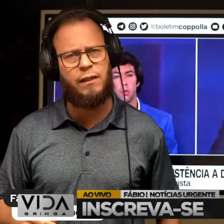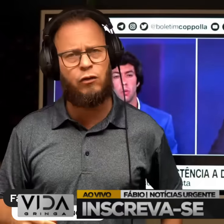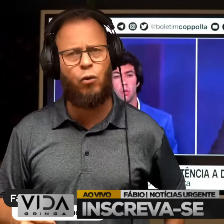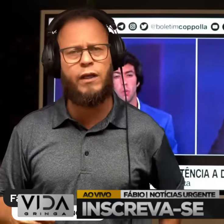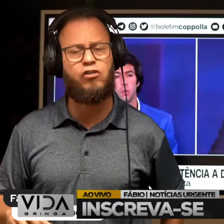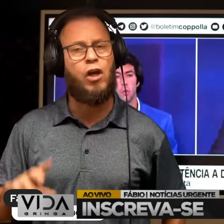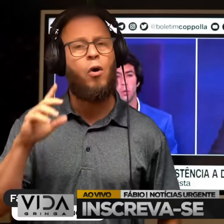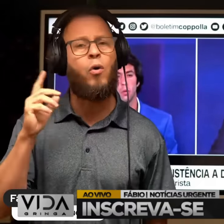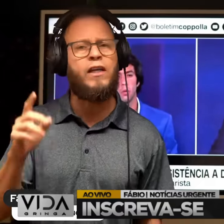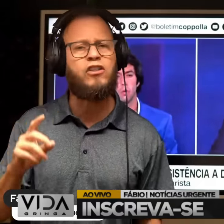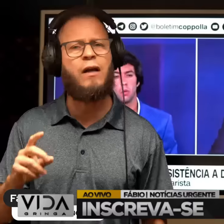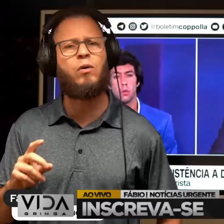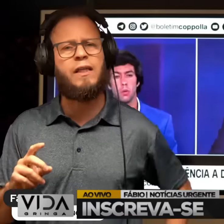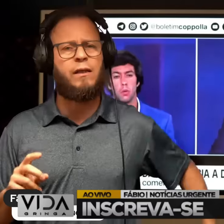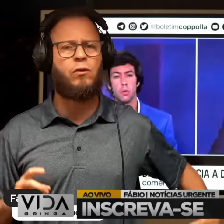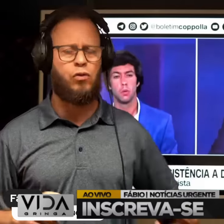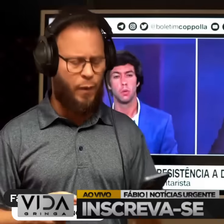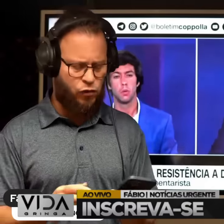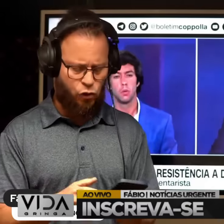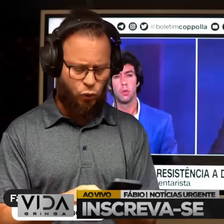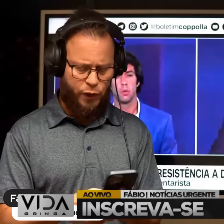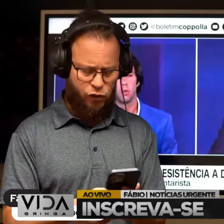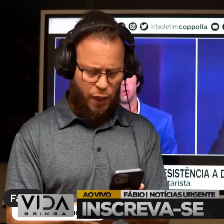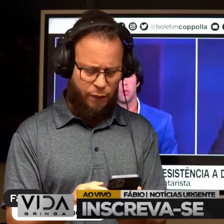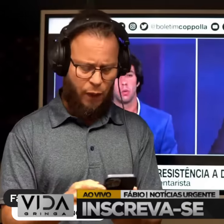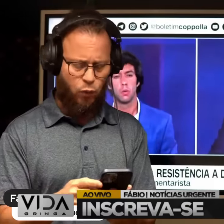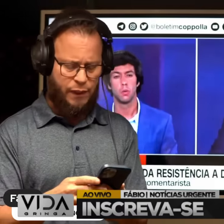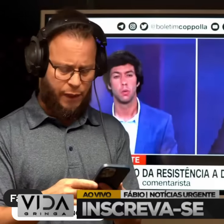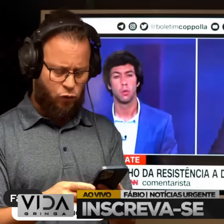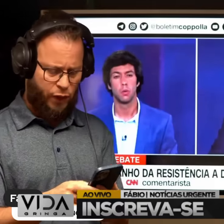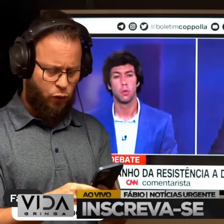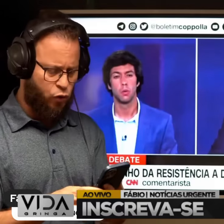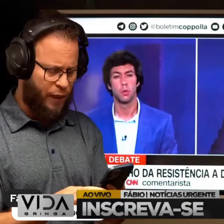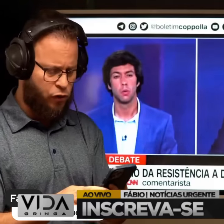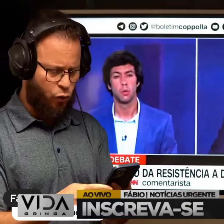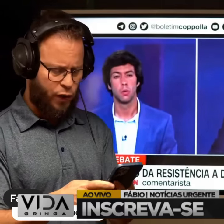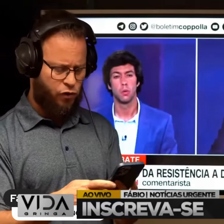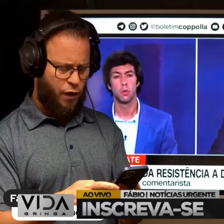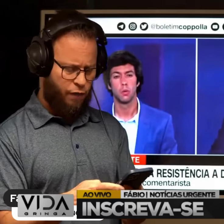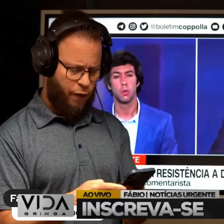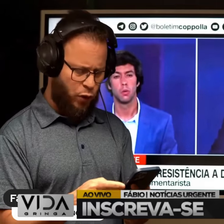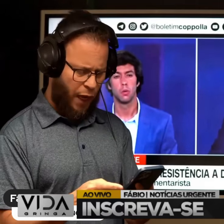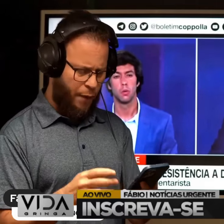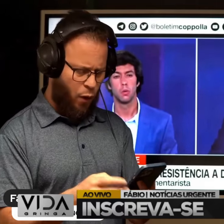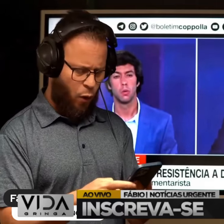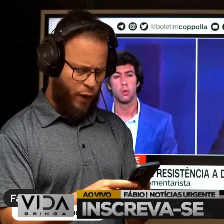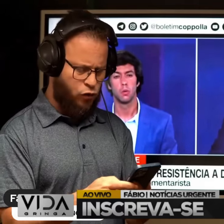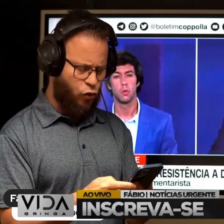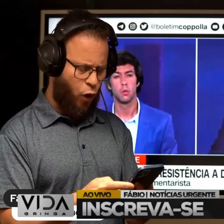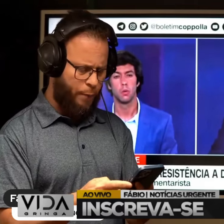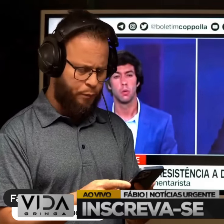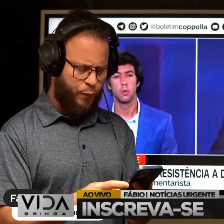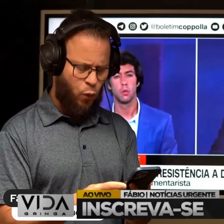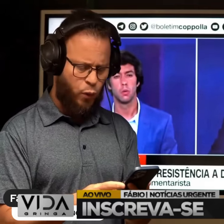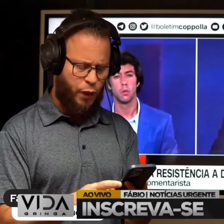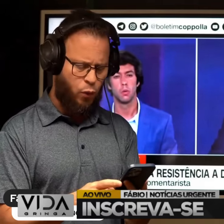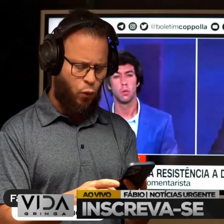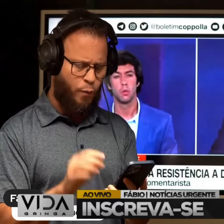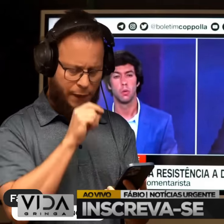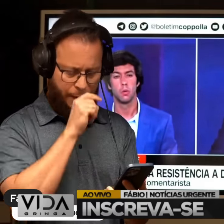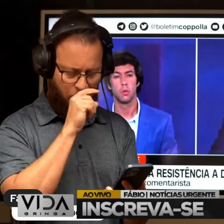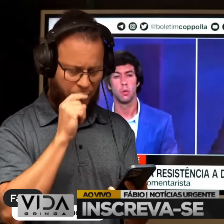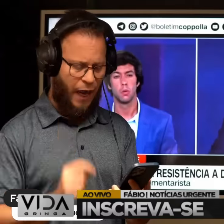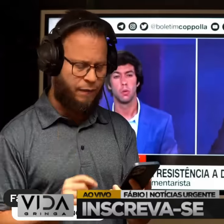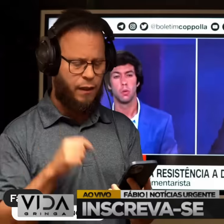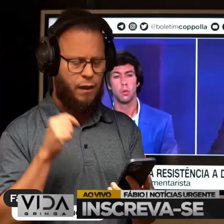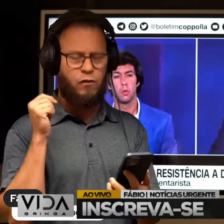e senadores, o que está acontecendo nos bastidores? Está acontecendo isso aqui nos bastidores. Vamos lá. Olha só o que o